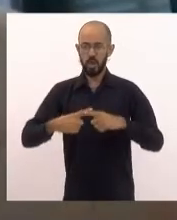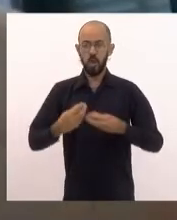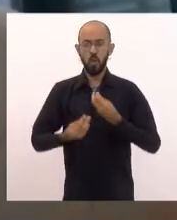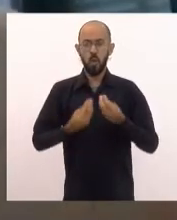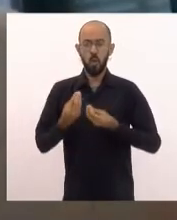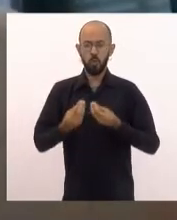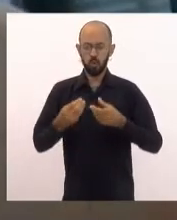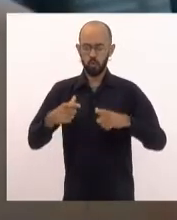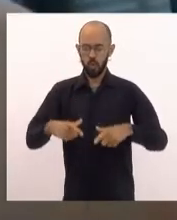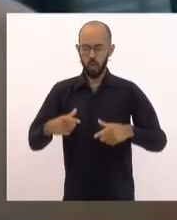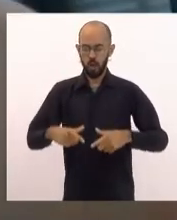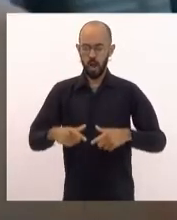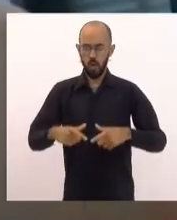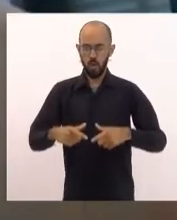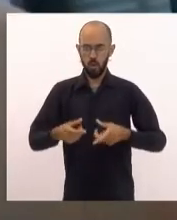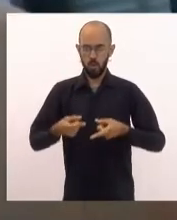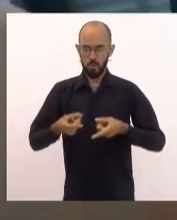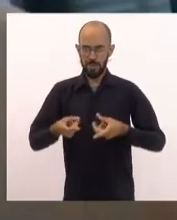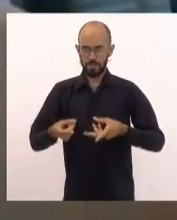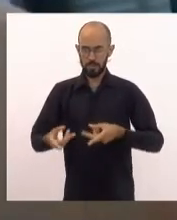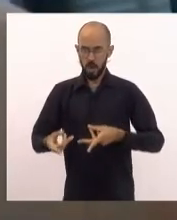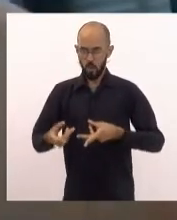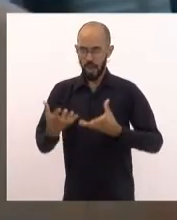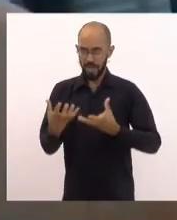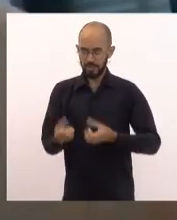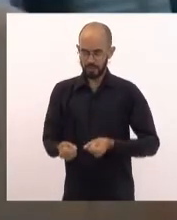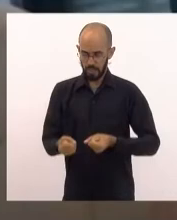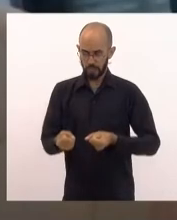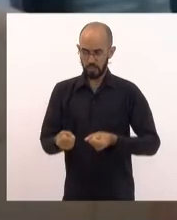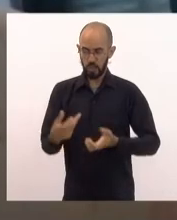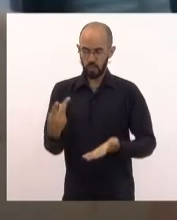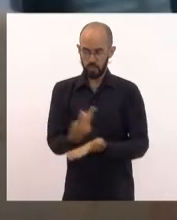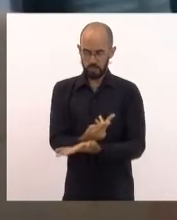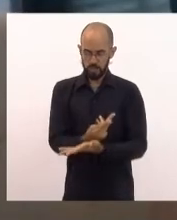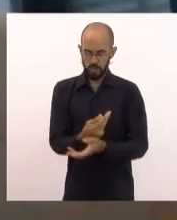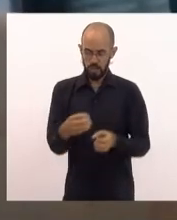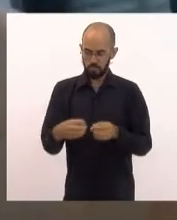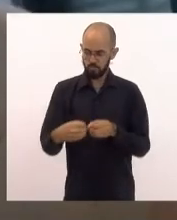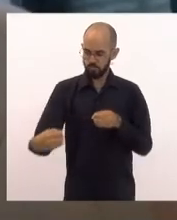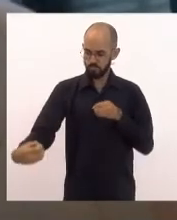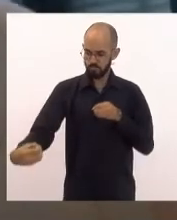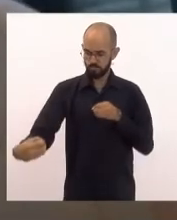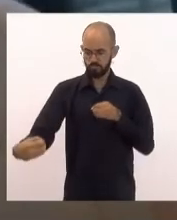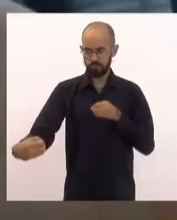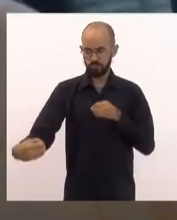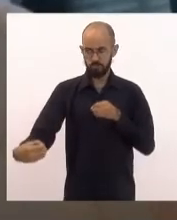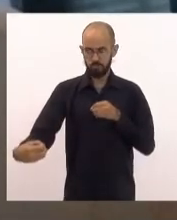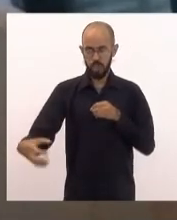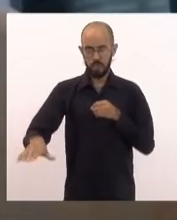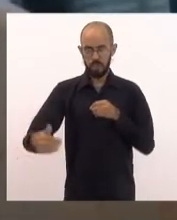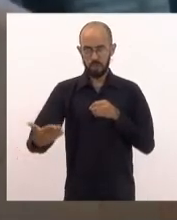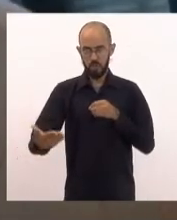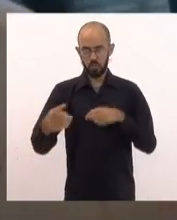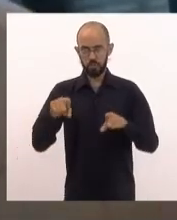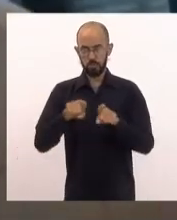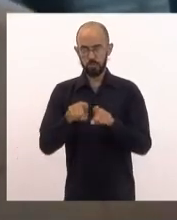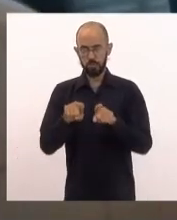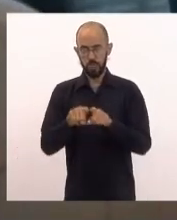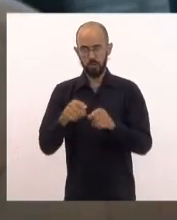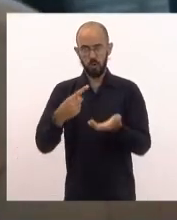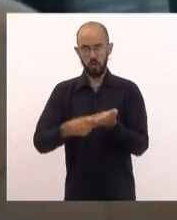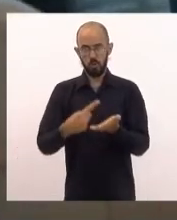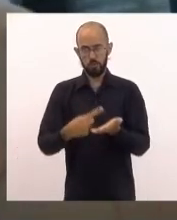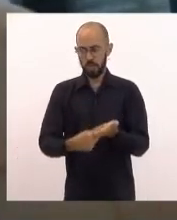estabelecimento permite uma coisa dessas a metros do estabelecimento? Então, eu queria depois, vou combinar com